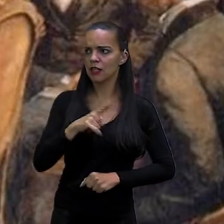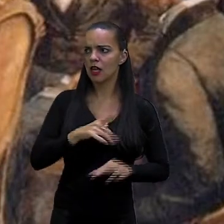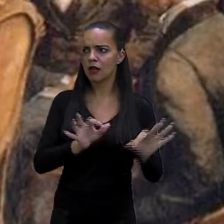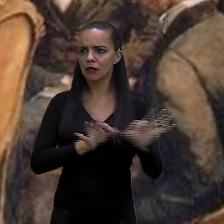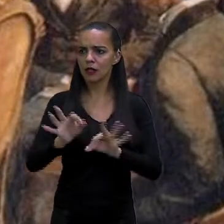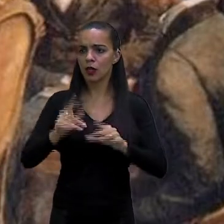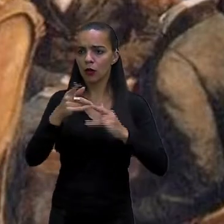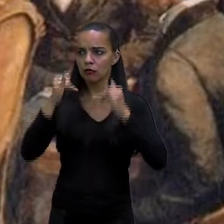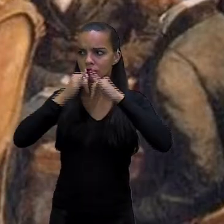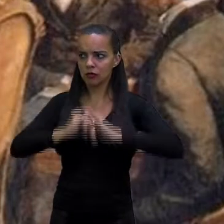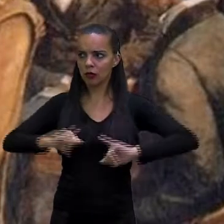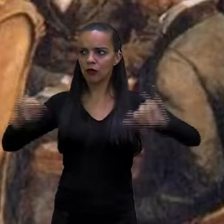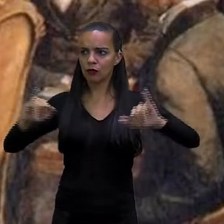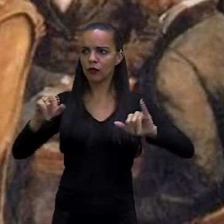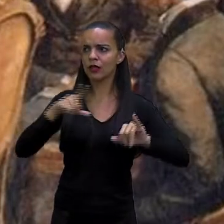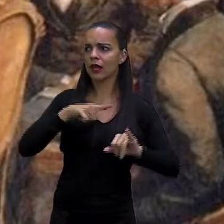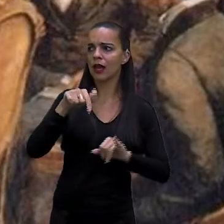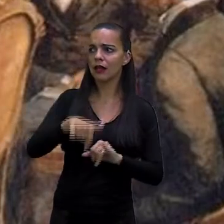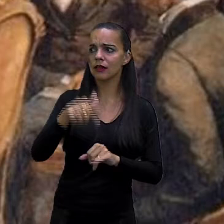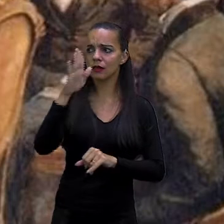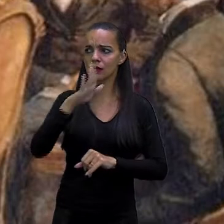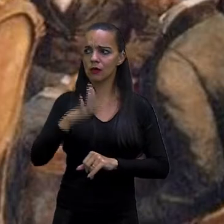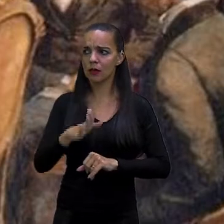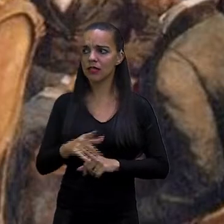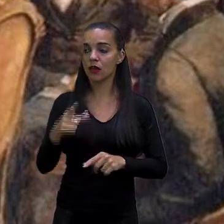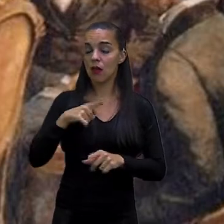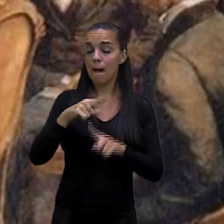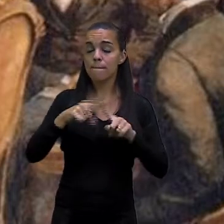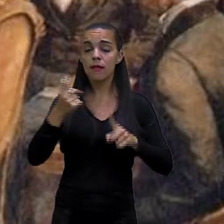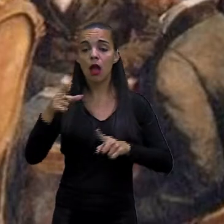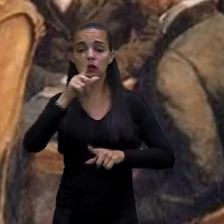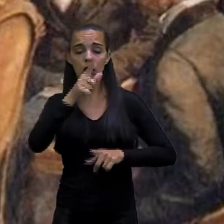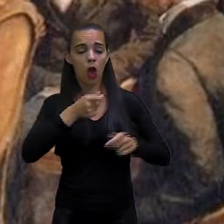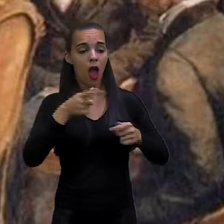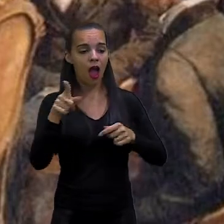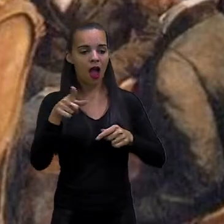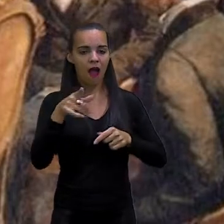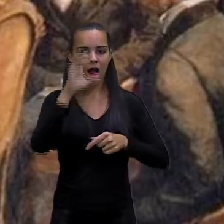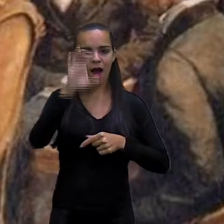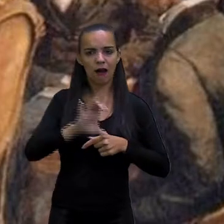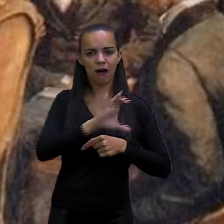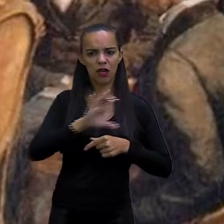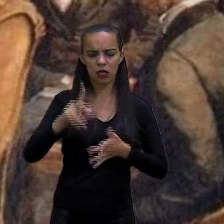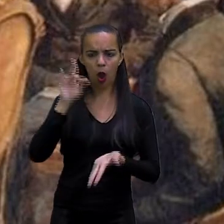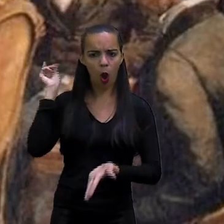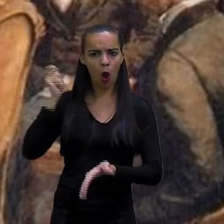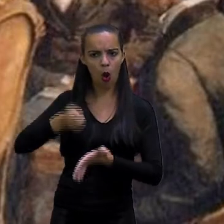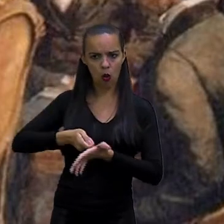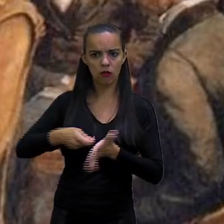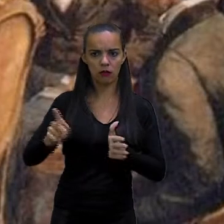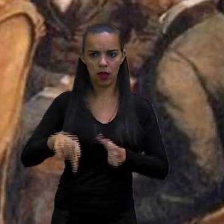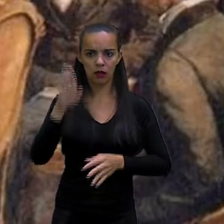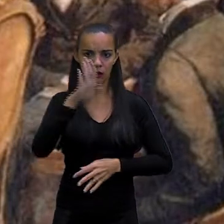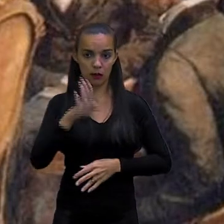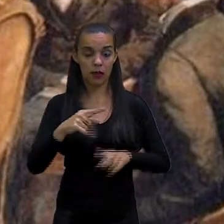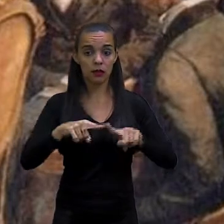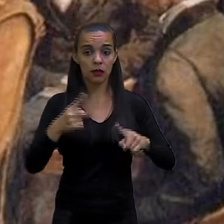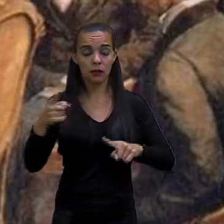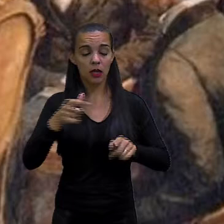foi declarado religião oficial e a igreja passou a ser controlada pelo Estado, um regime de